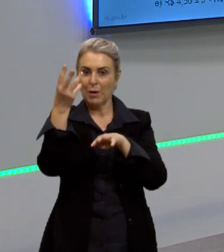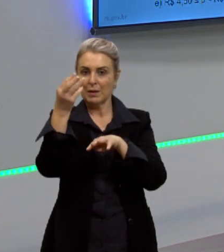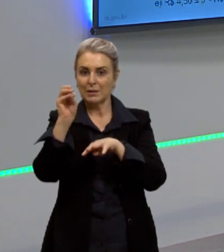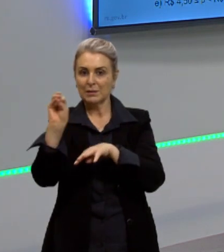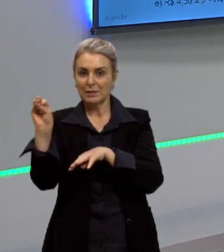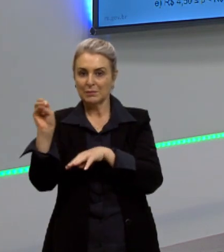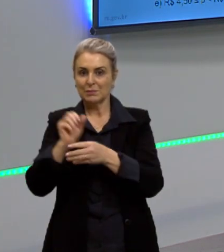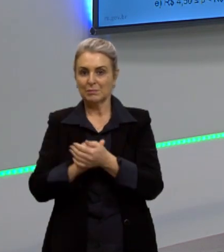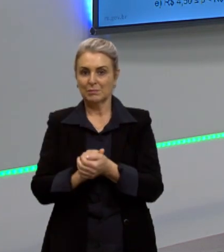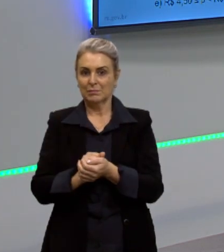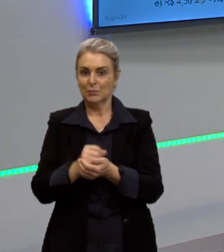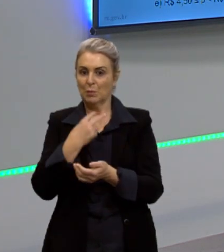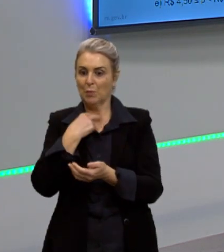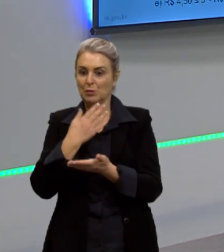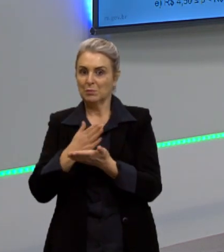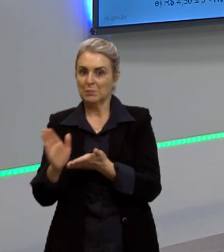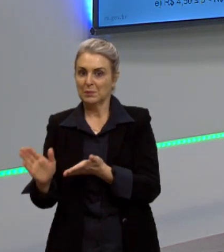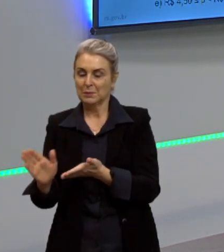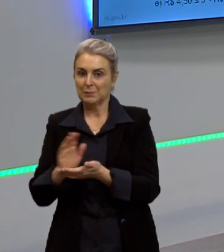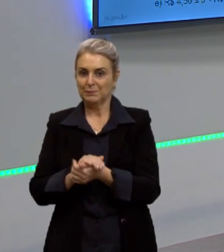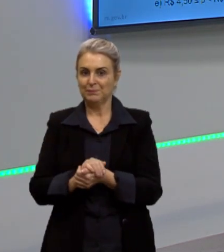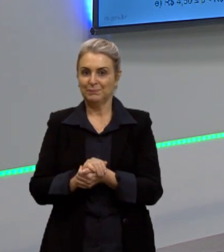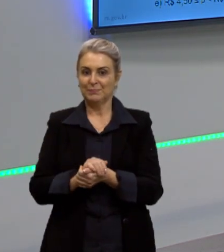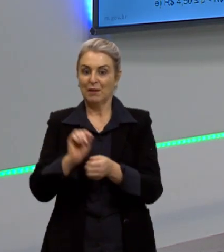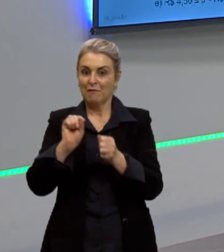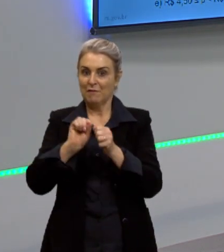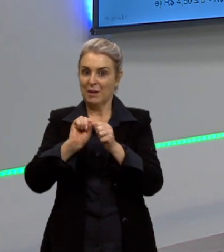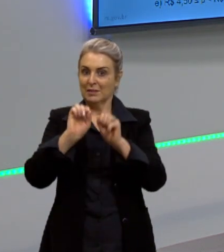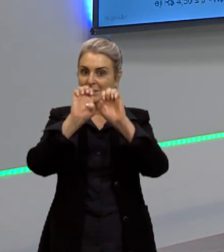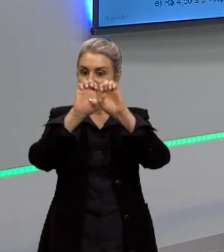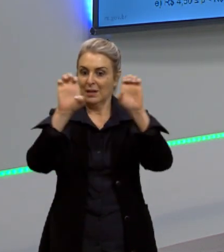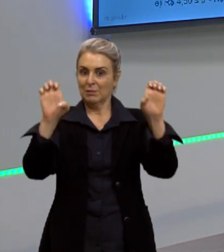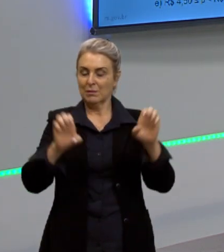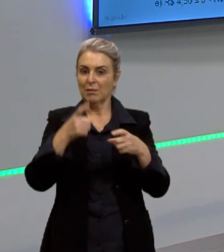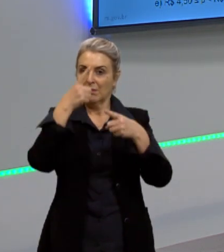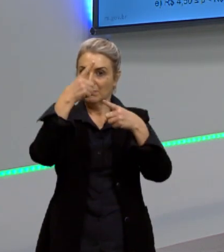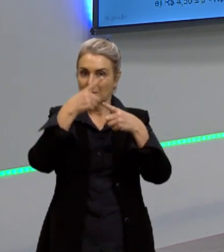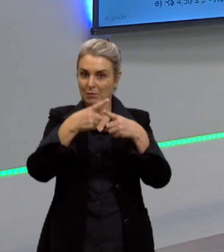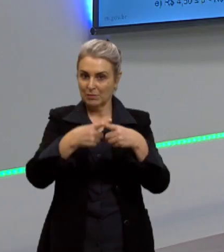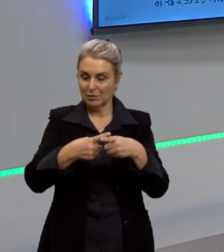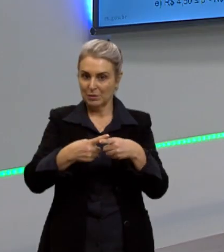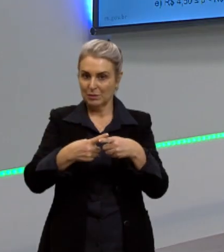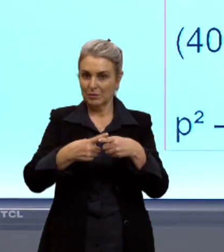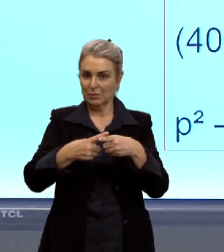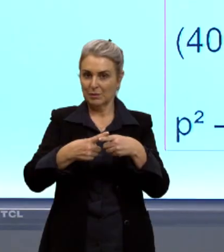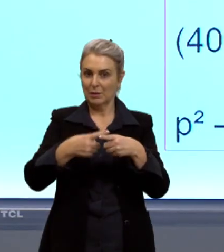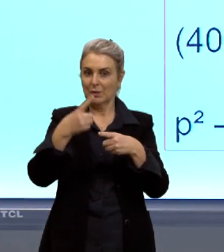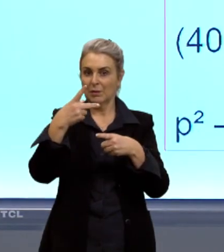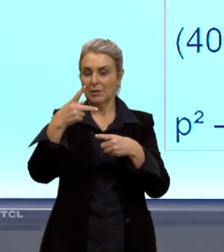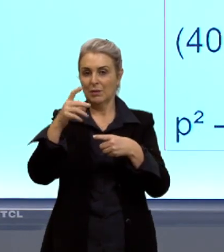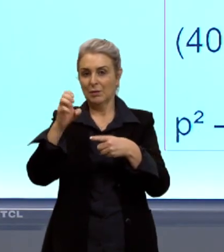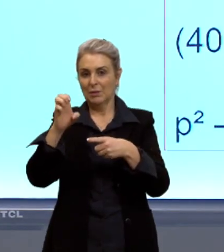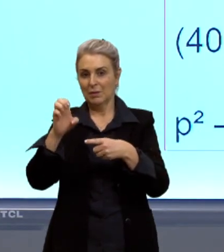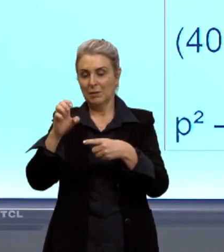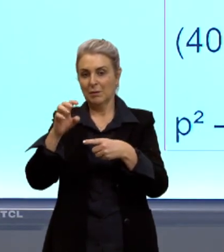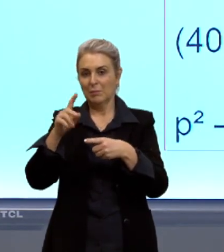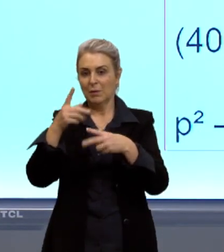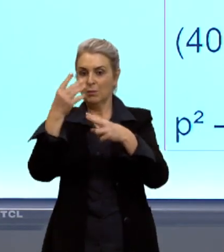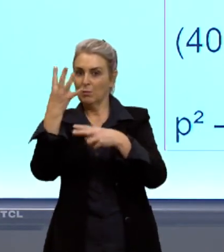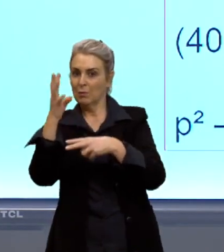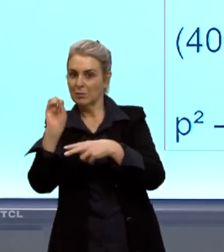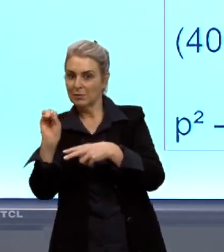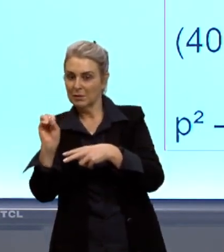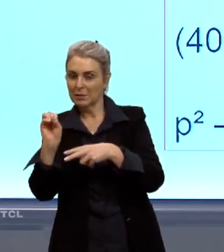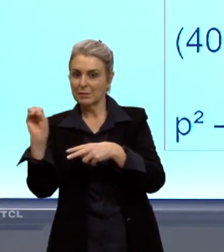perder da arrecadação. Resolve a equação, ó, multiplica o P pelo 400, multiplica o P